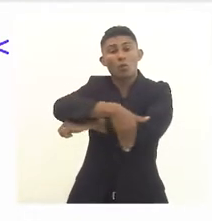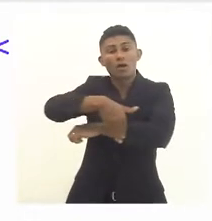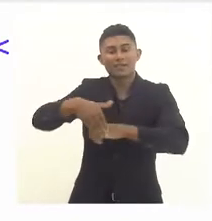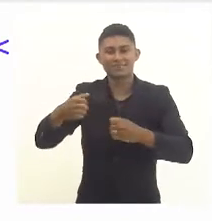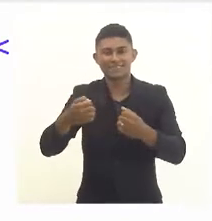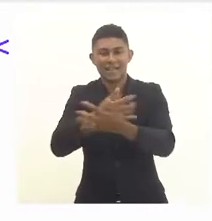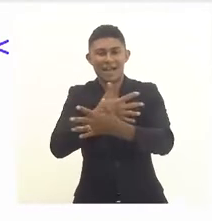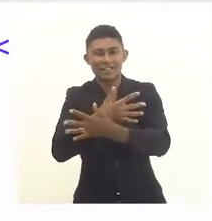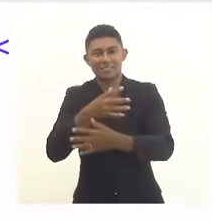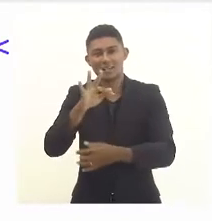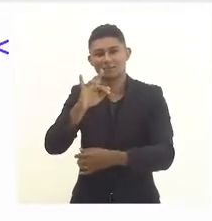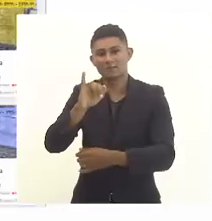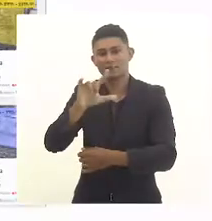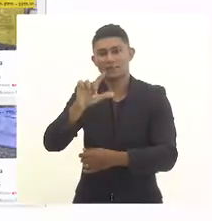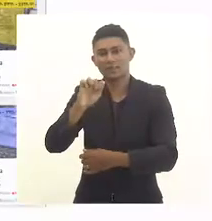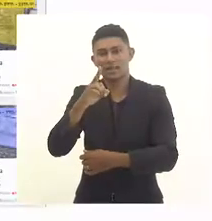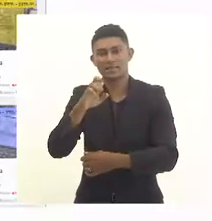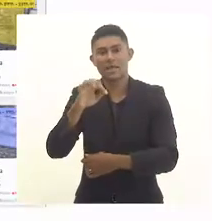fez.